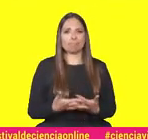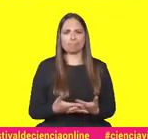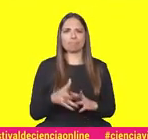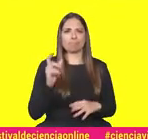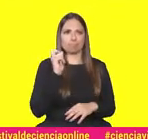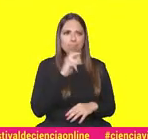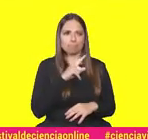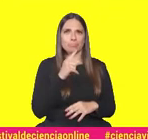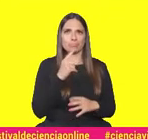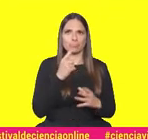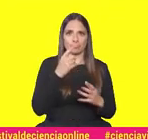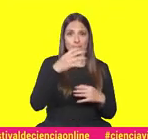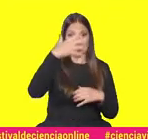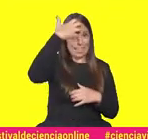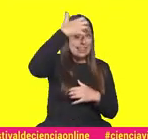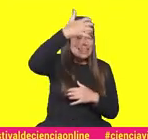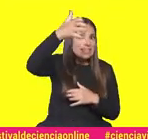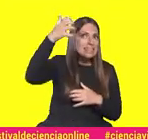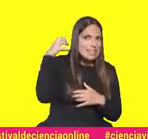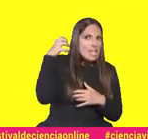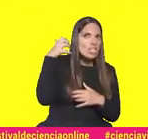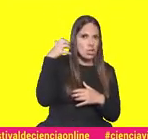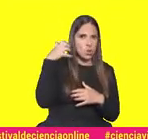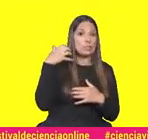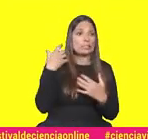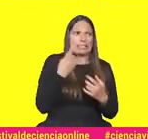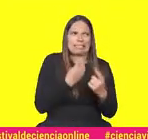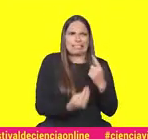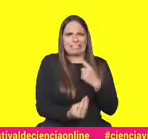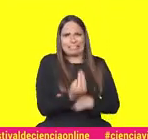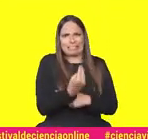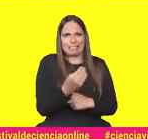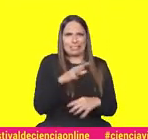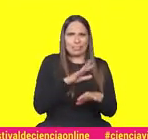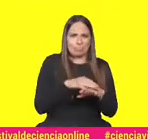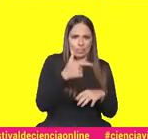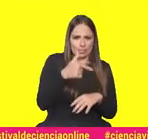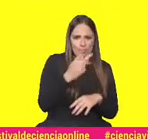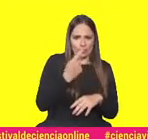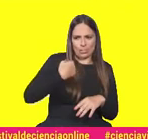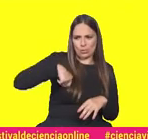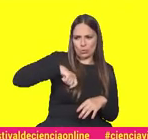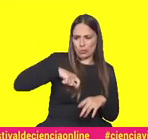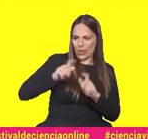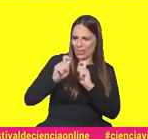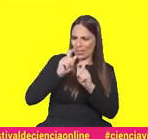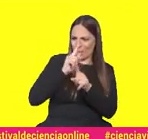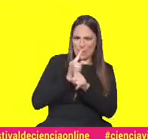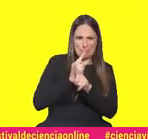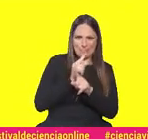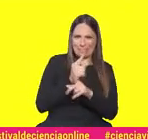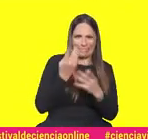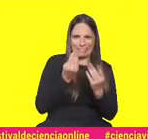Talvez dissecar leões foi um bocado esquisito, até porque estava a televisão espanhola a entrevistar-me ao mesmo tempo, e sim, esse